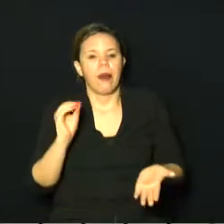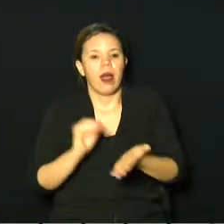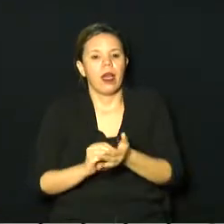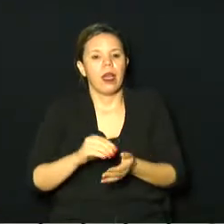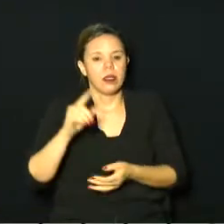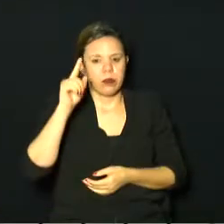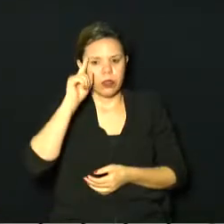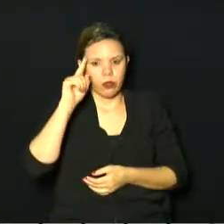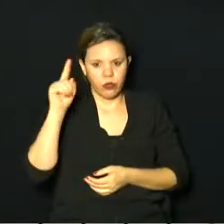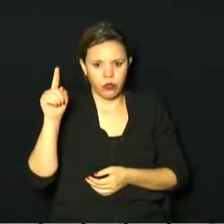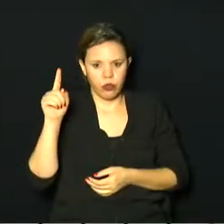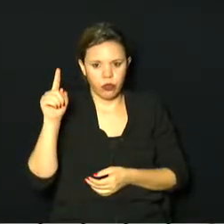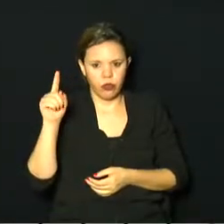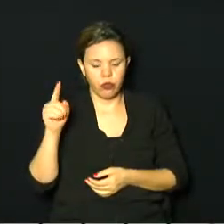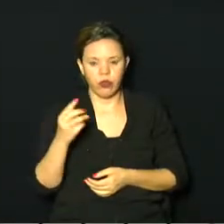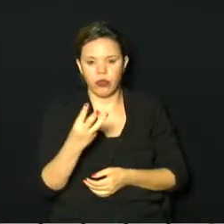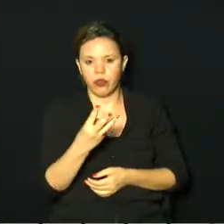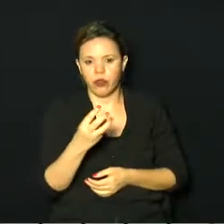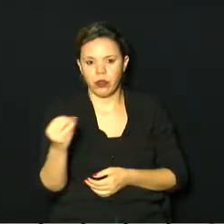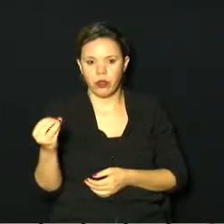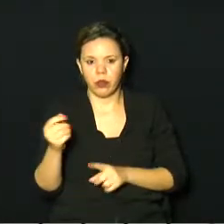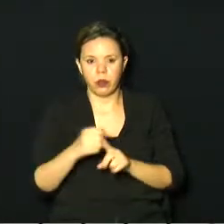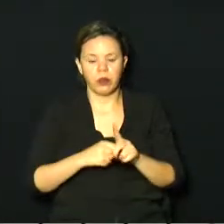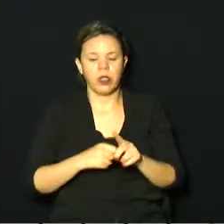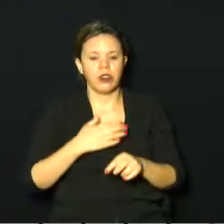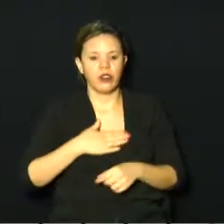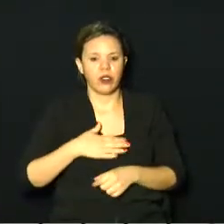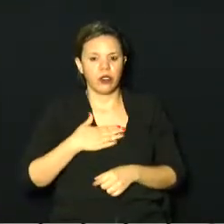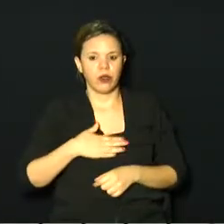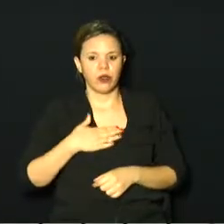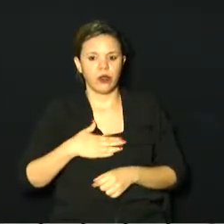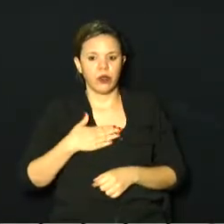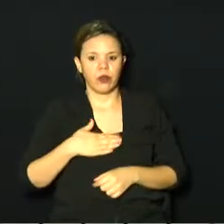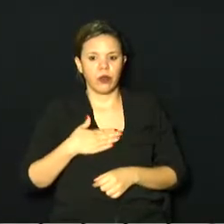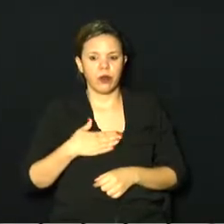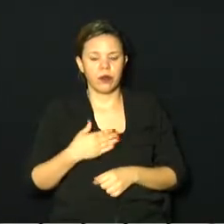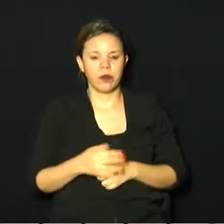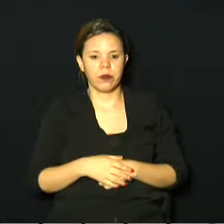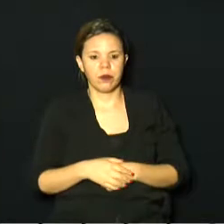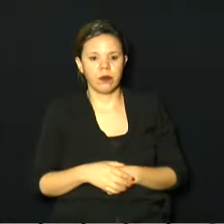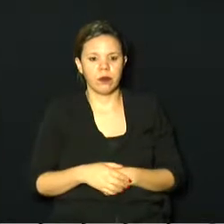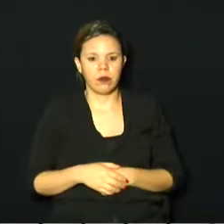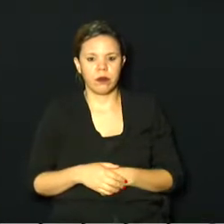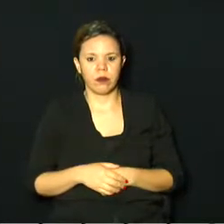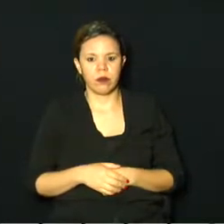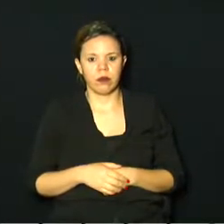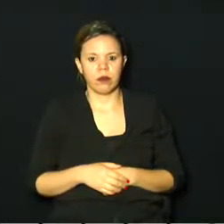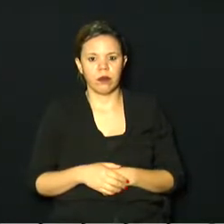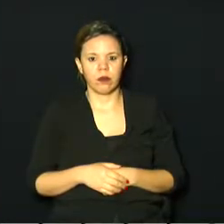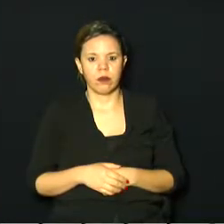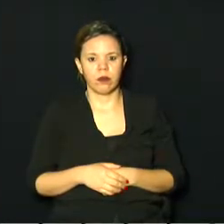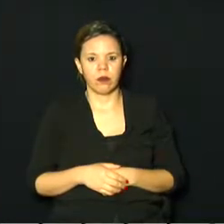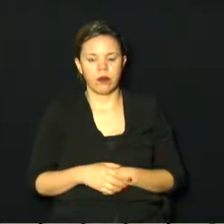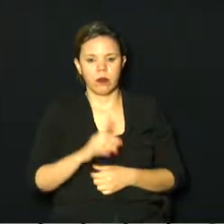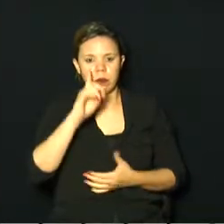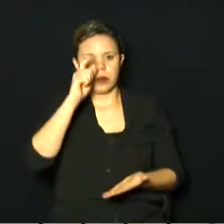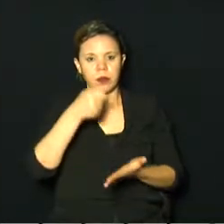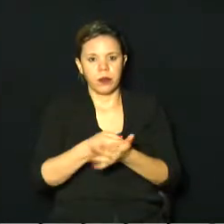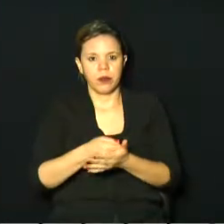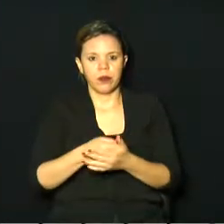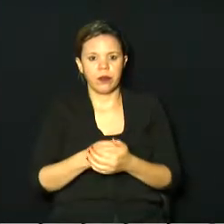dia 30 de agosto. Nós prontamente decidimos